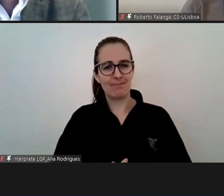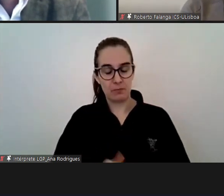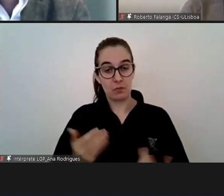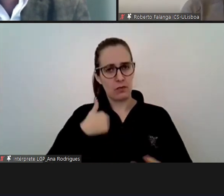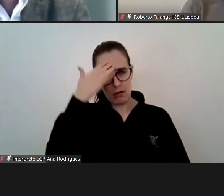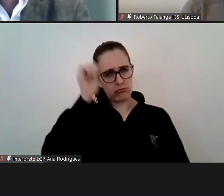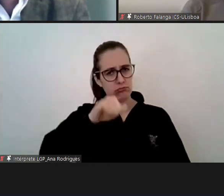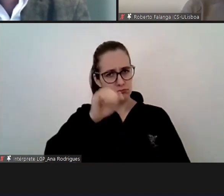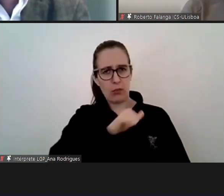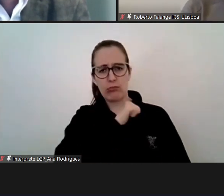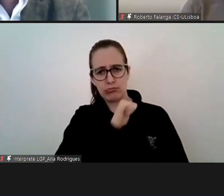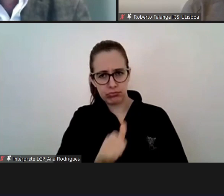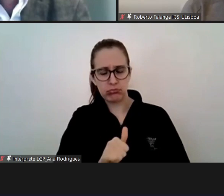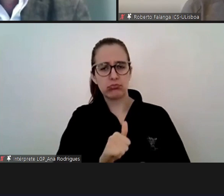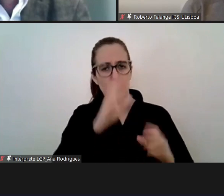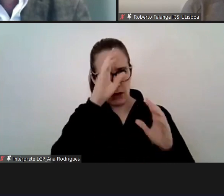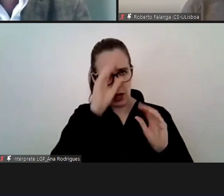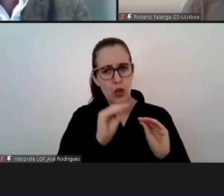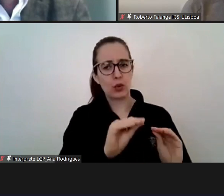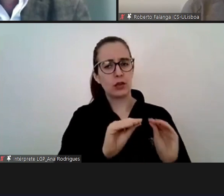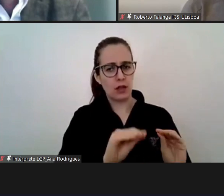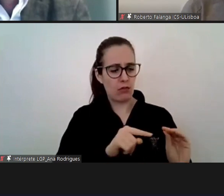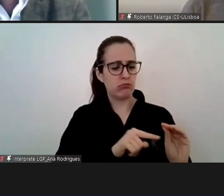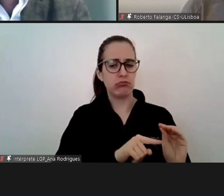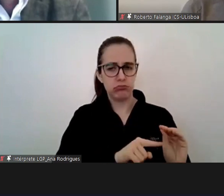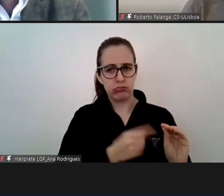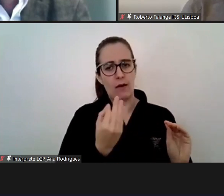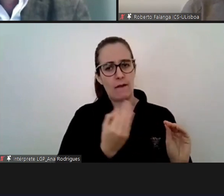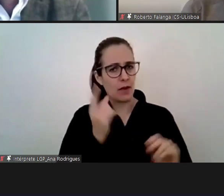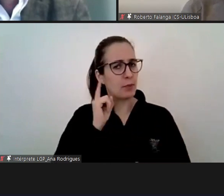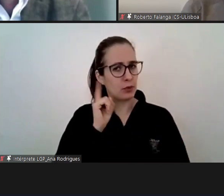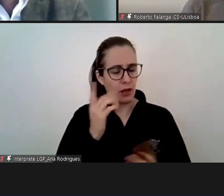como referi, nós estamos a falar disso